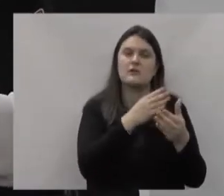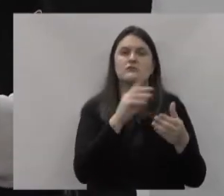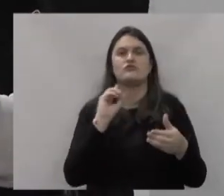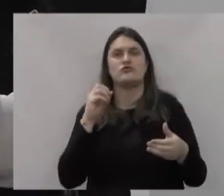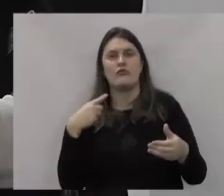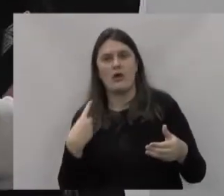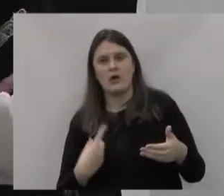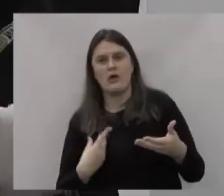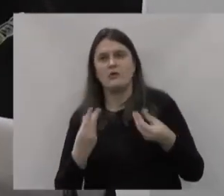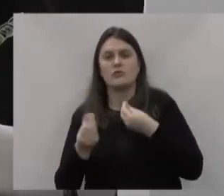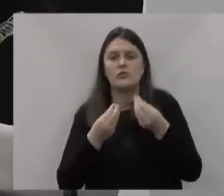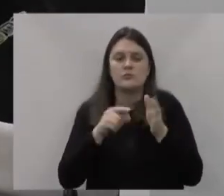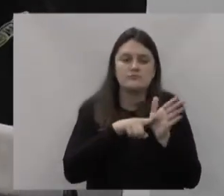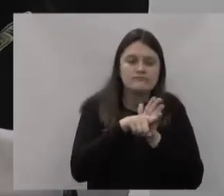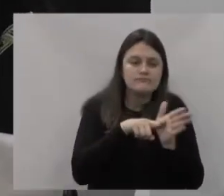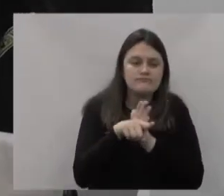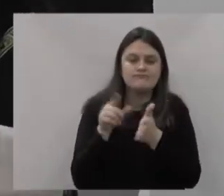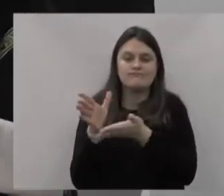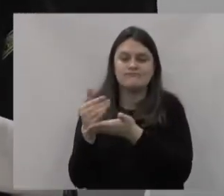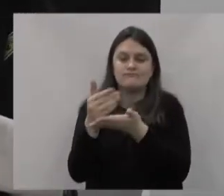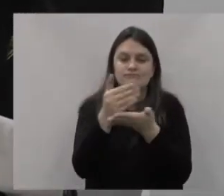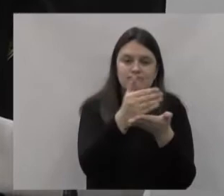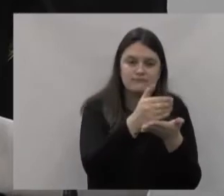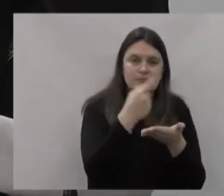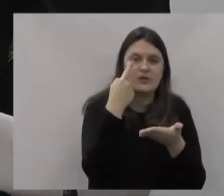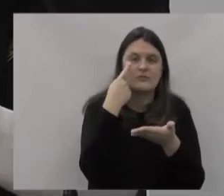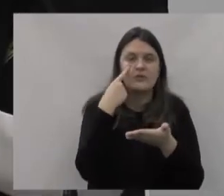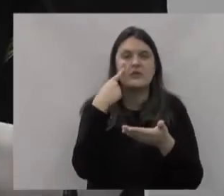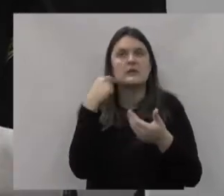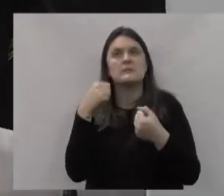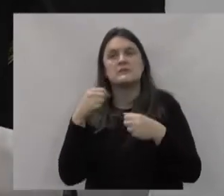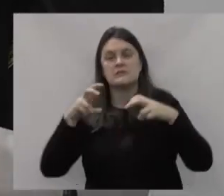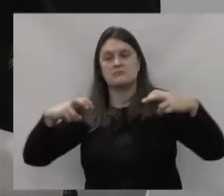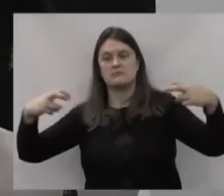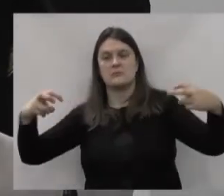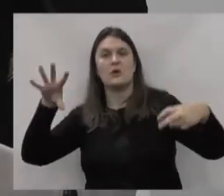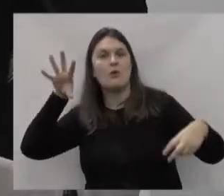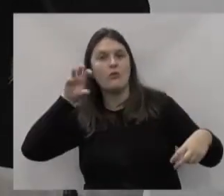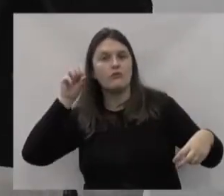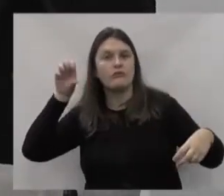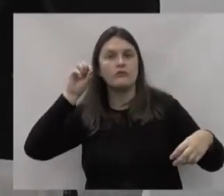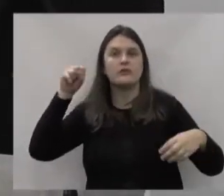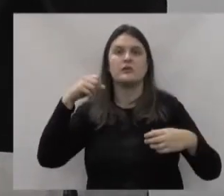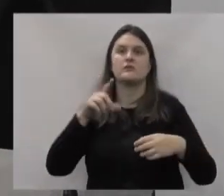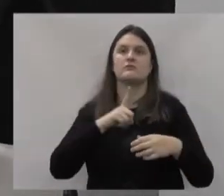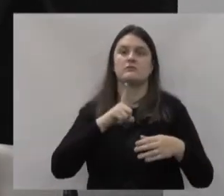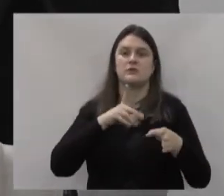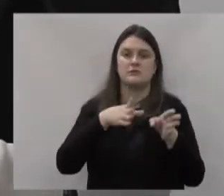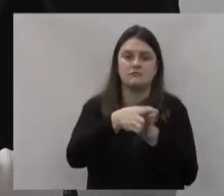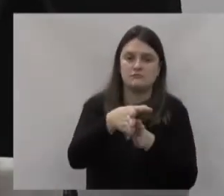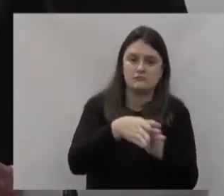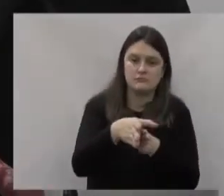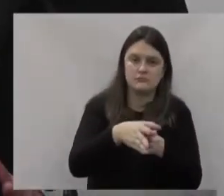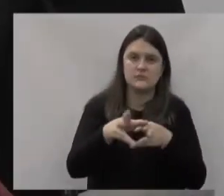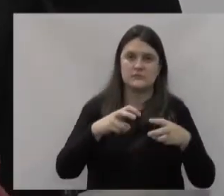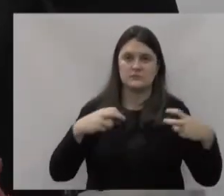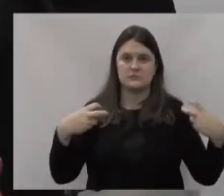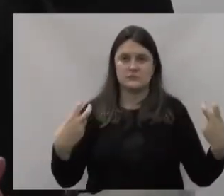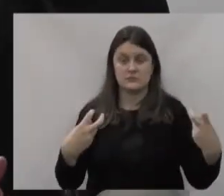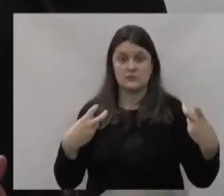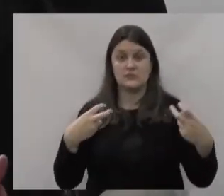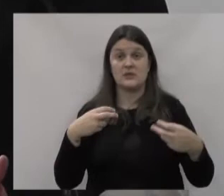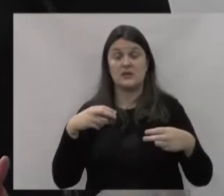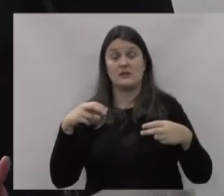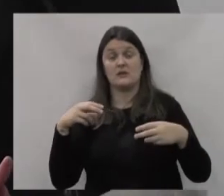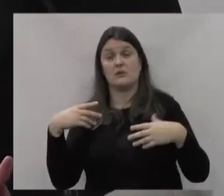inquérito, né? Até todo o processo dentro da criminal, que é a oitiva, né? Audiências de instruções, enfim. Dentro da